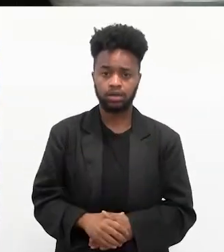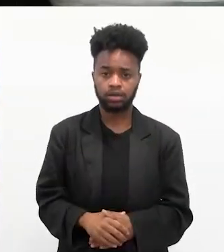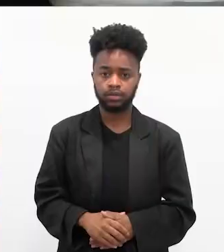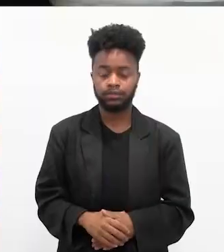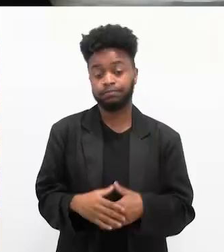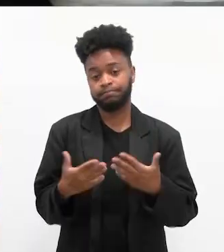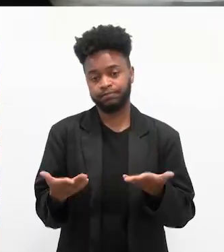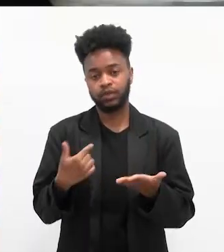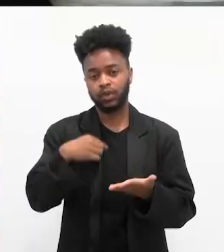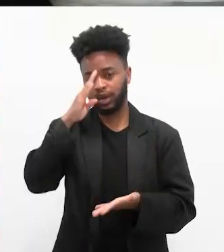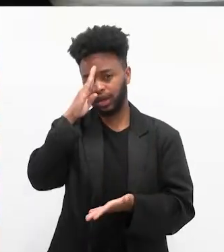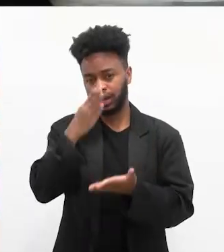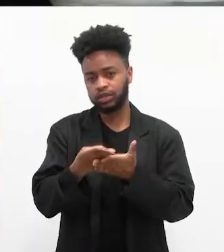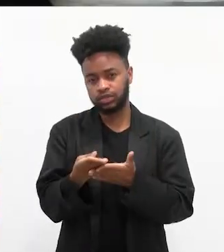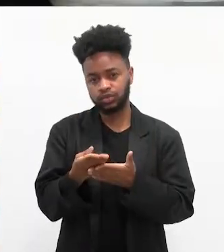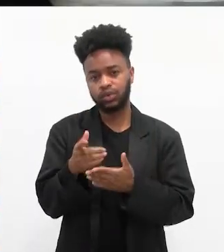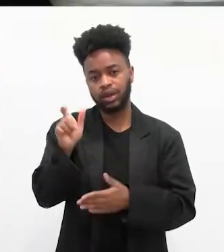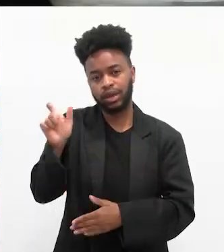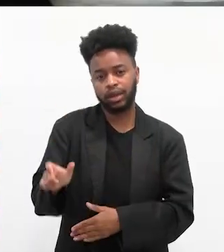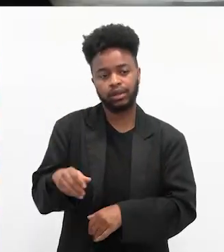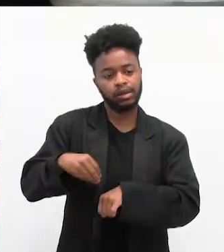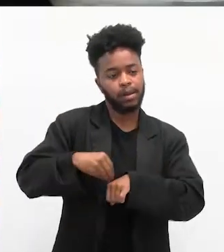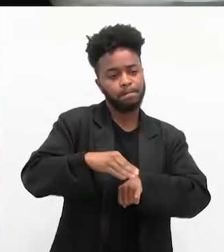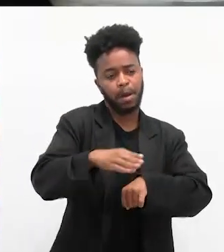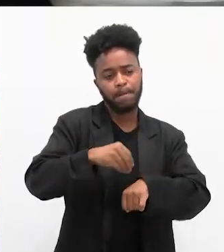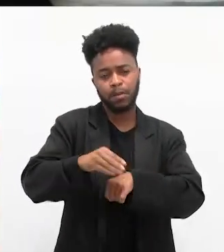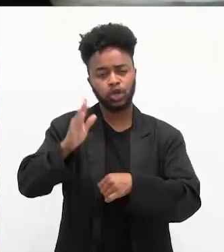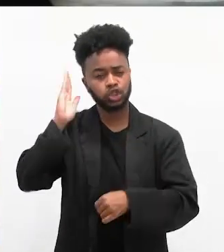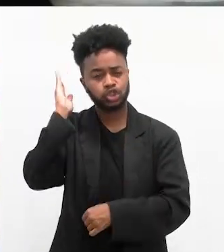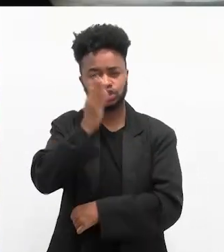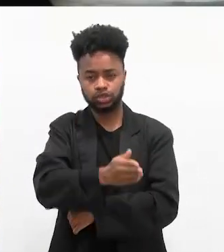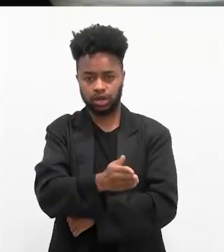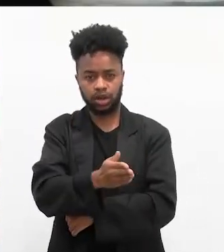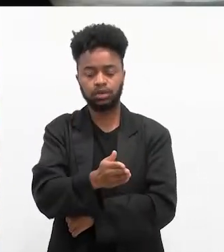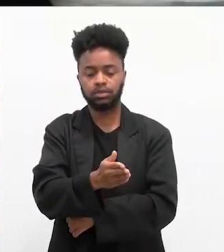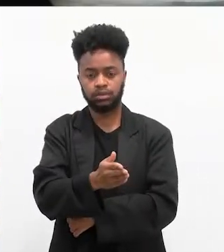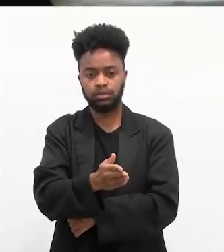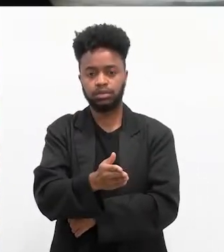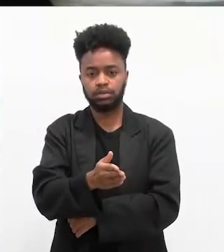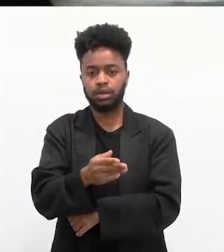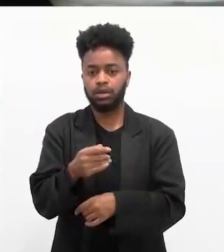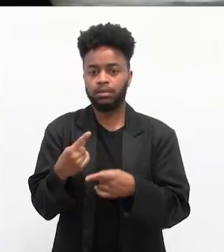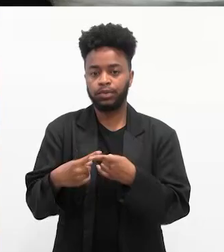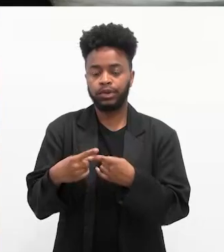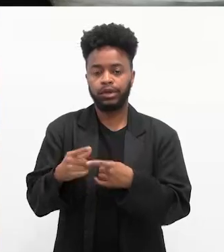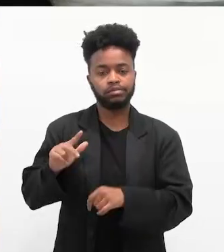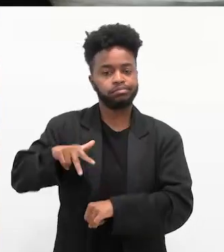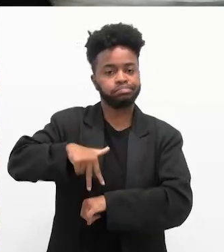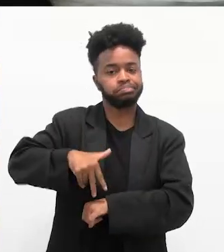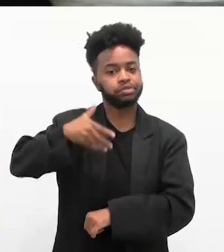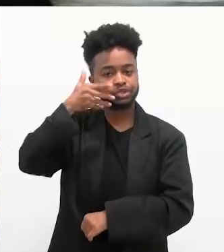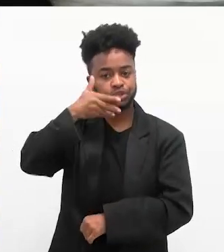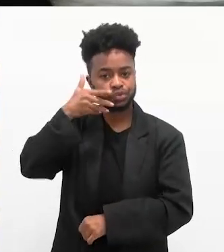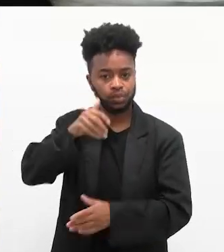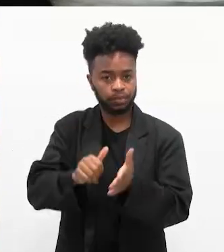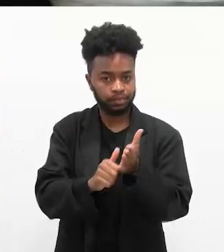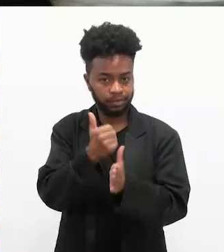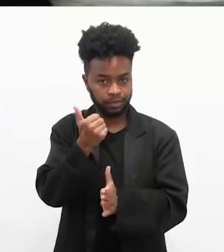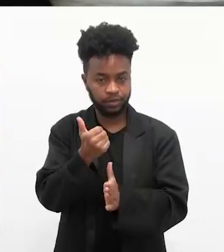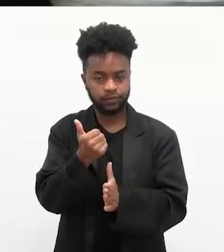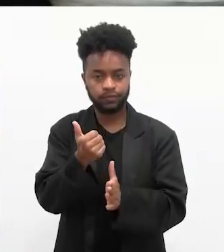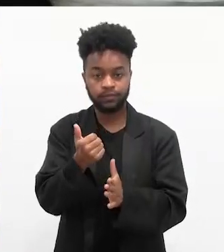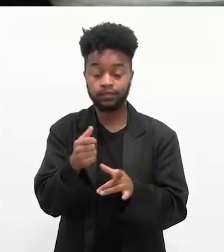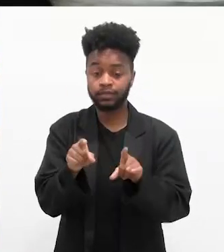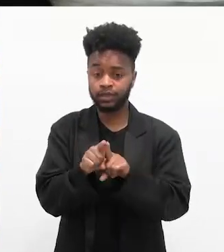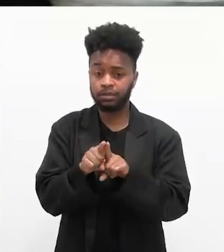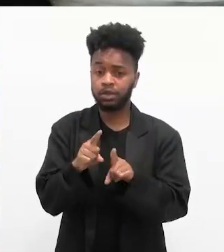sim, quando ele fala. Então, eu acho que ele mandou mensagens logo bem diretas, quando ele fez